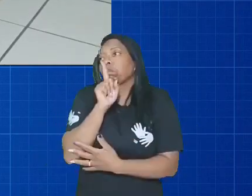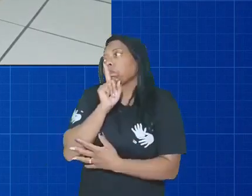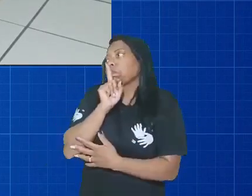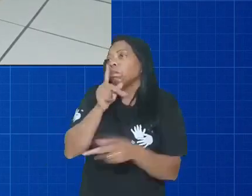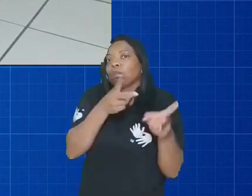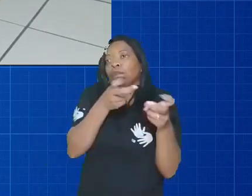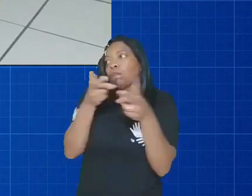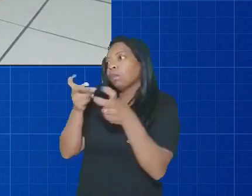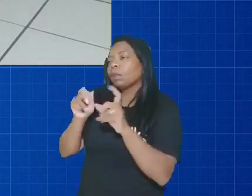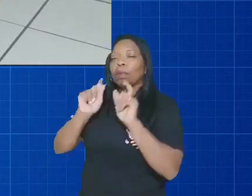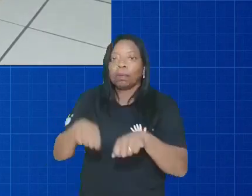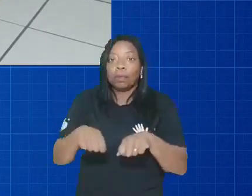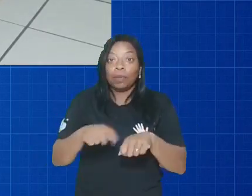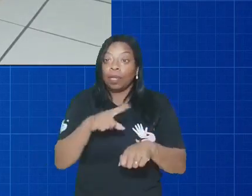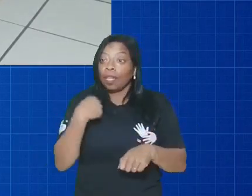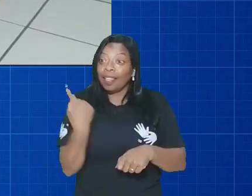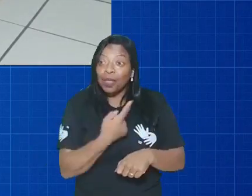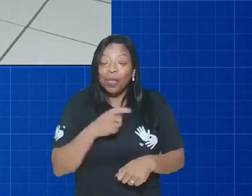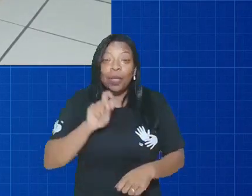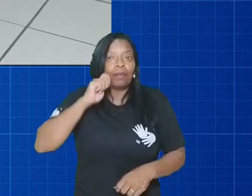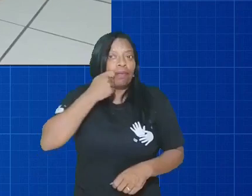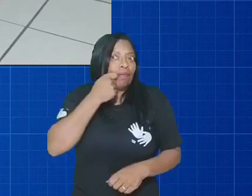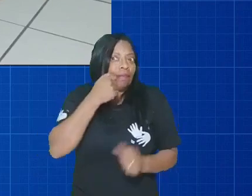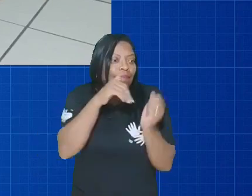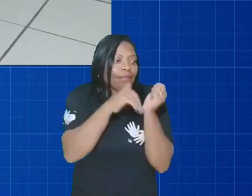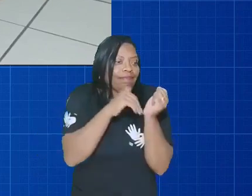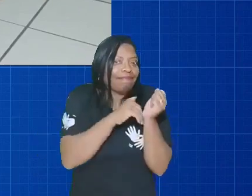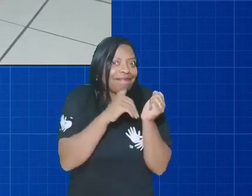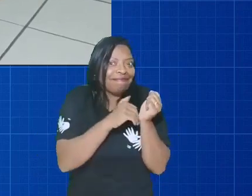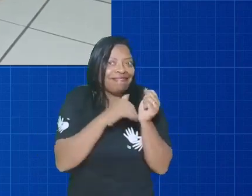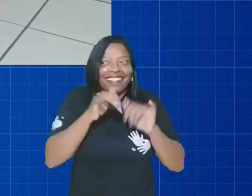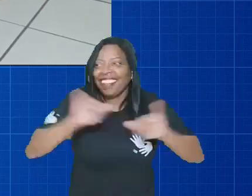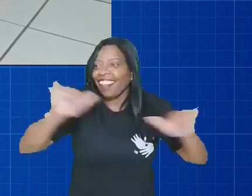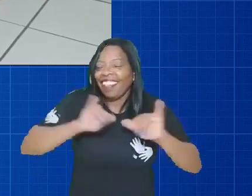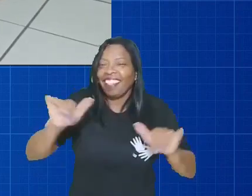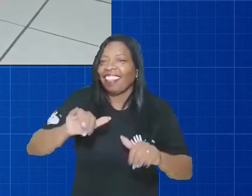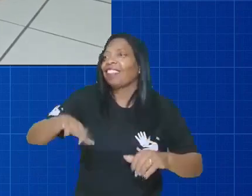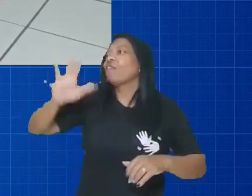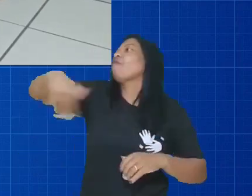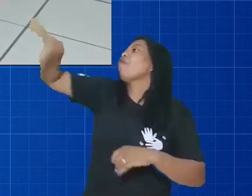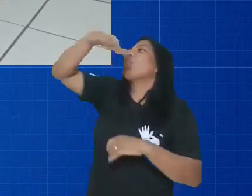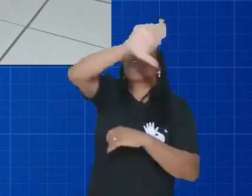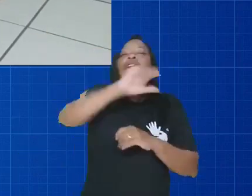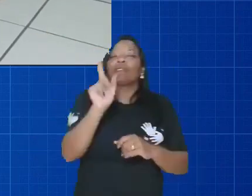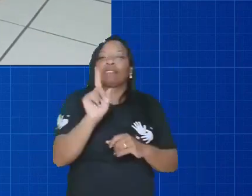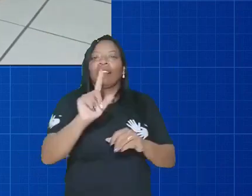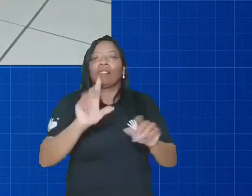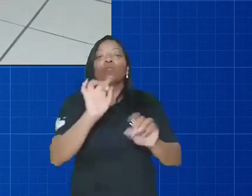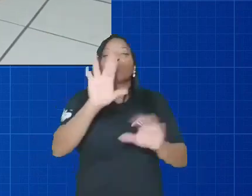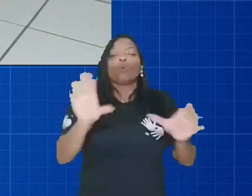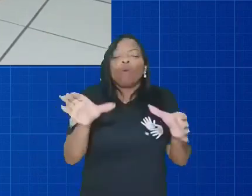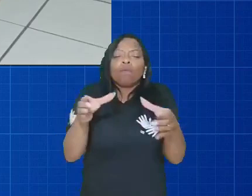nossa zona de segurança, né? Então, é o nosso espaço seguro. Então, você só vai falar se você quiser. Se você entender que